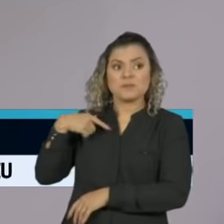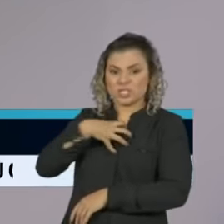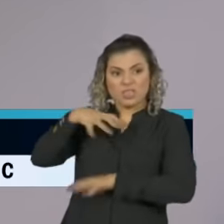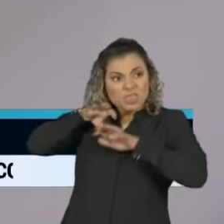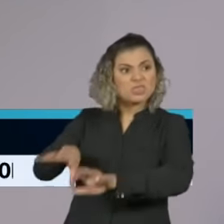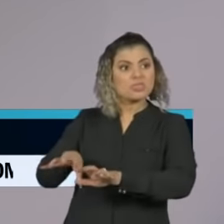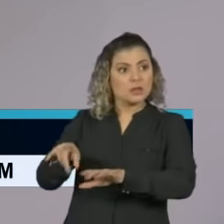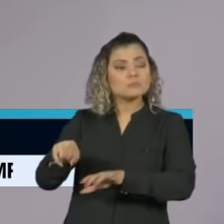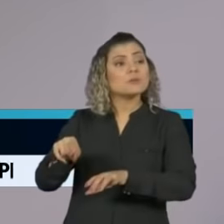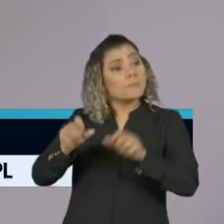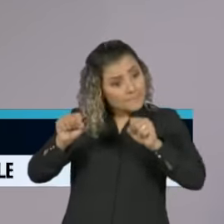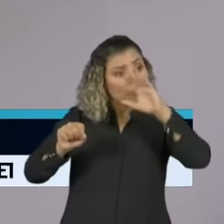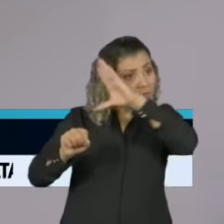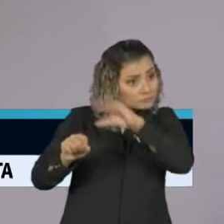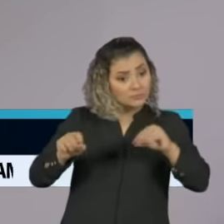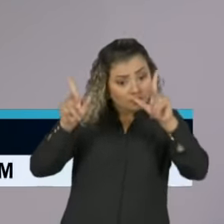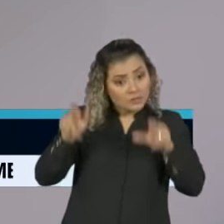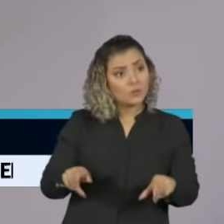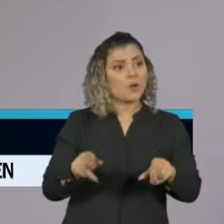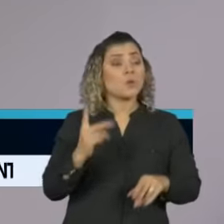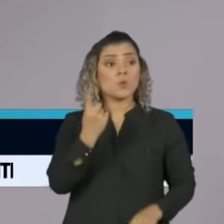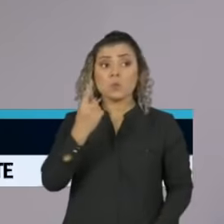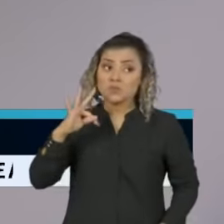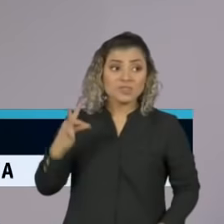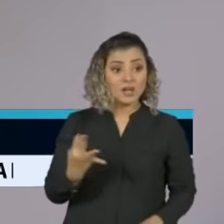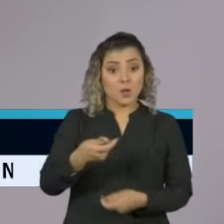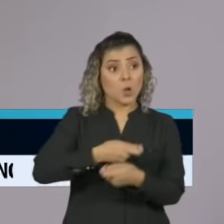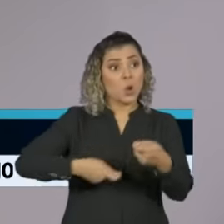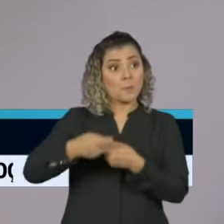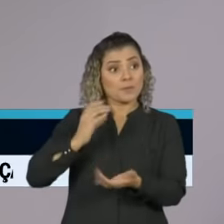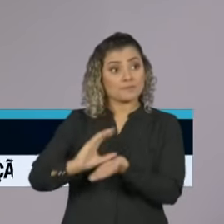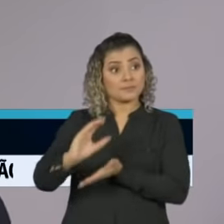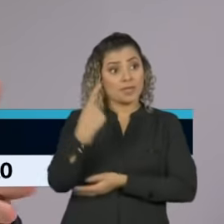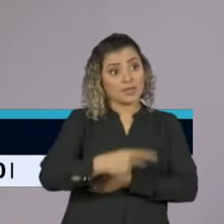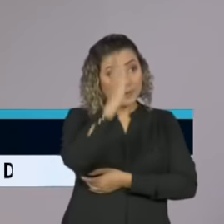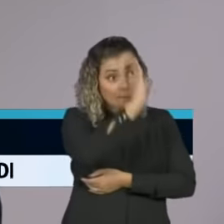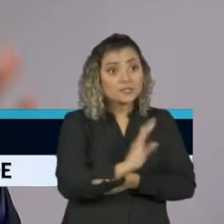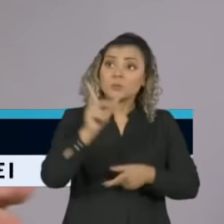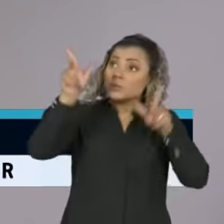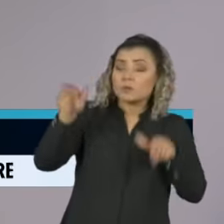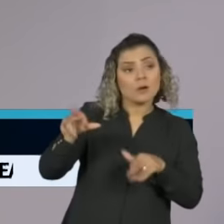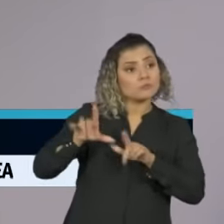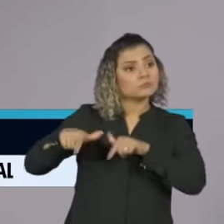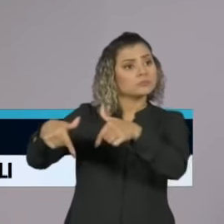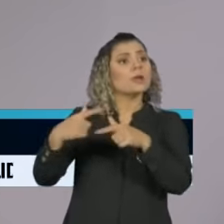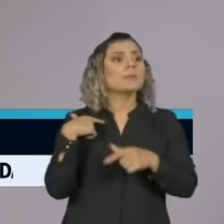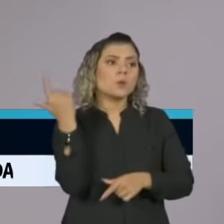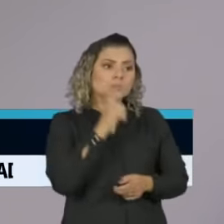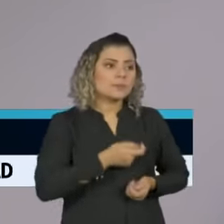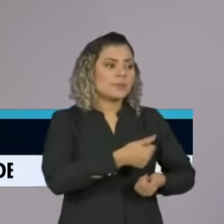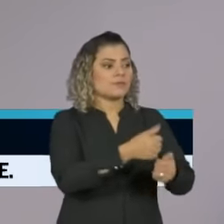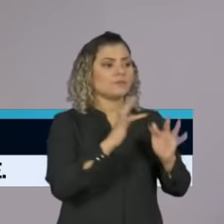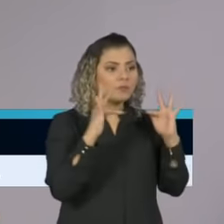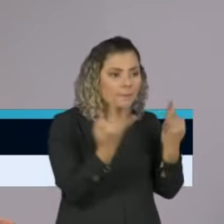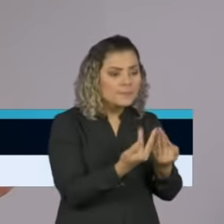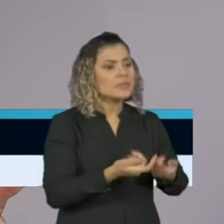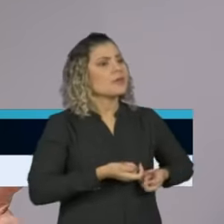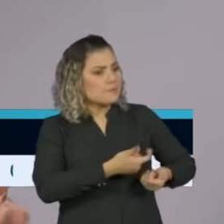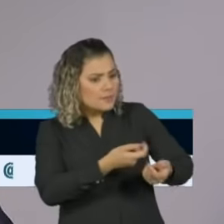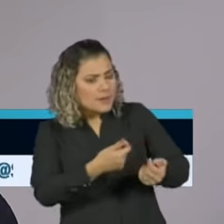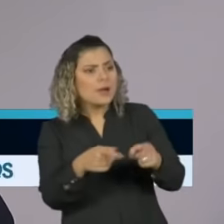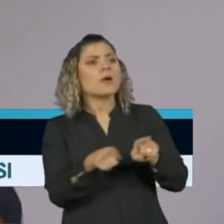real, pode dar aqui um trilhão de real na economia brasileira para dobrar a Bolsa Família, para trazer mais 13 milhões de famílias